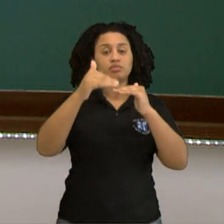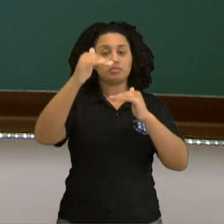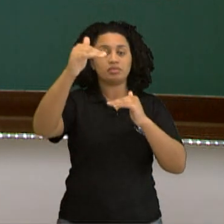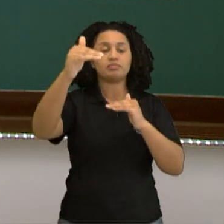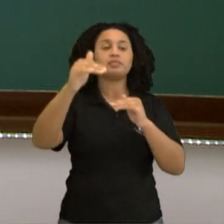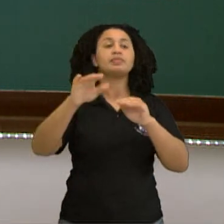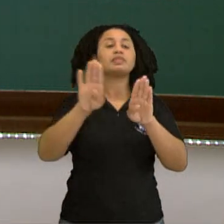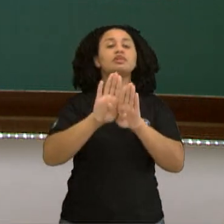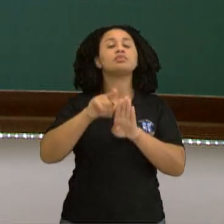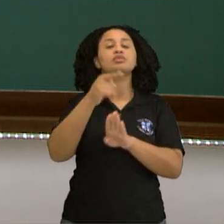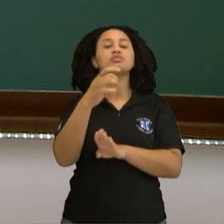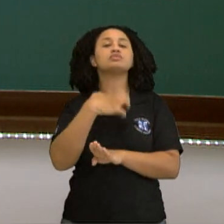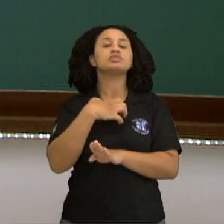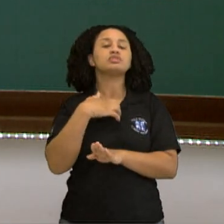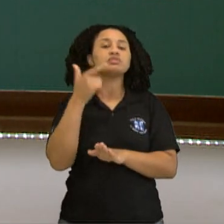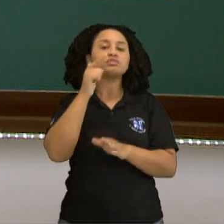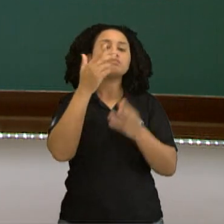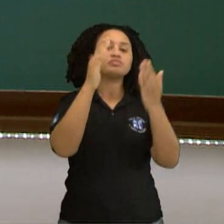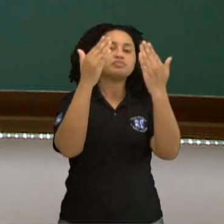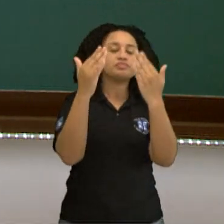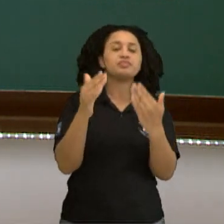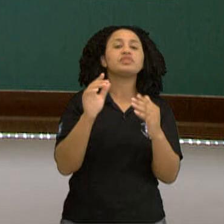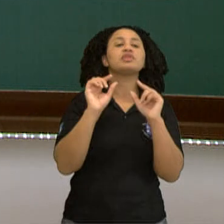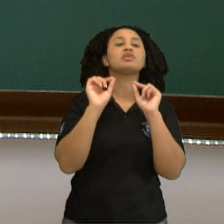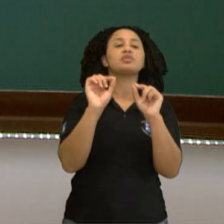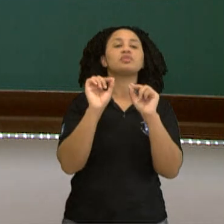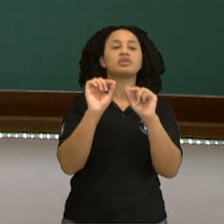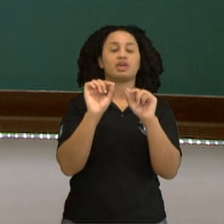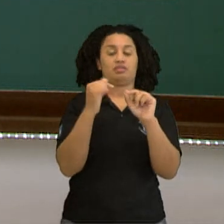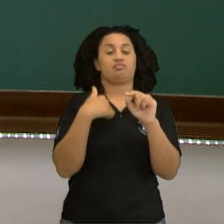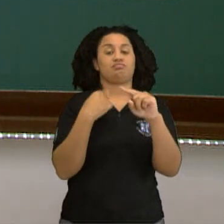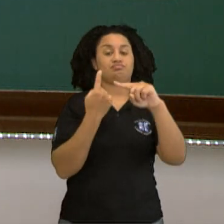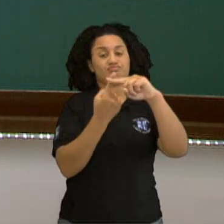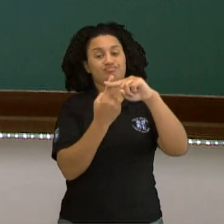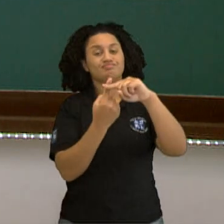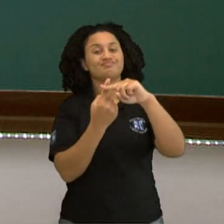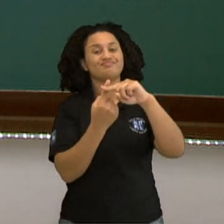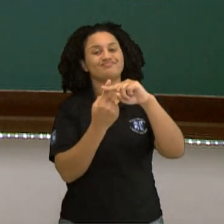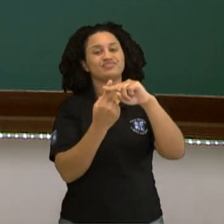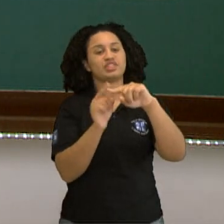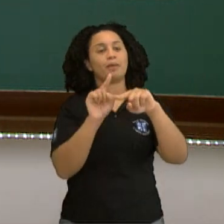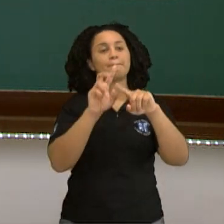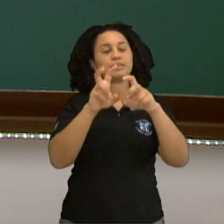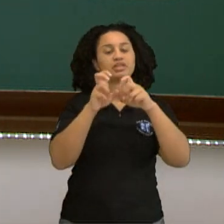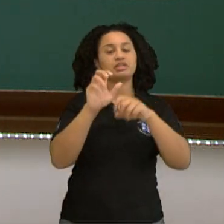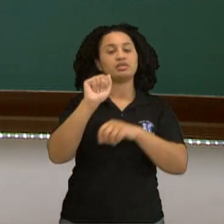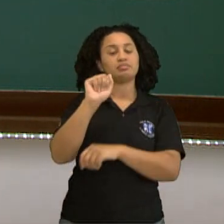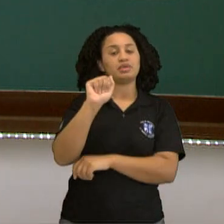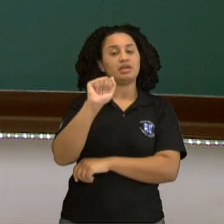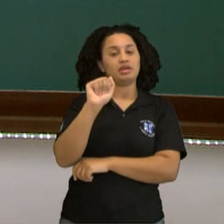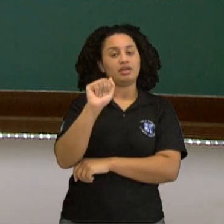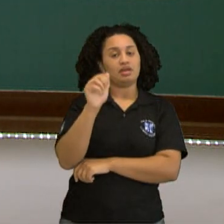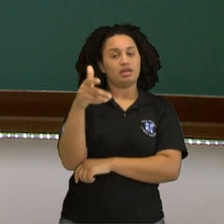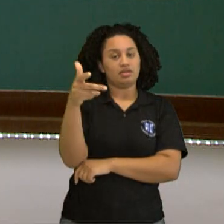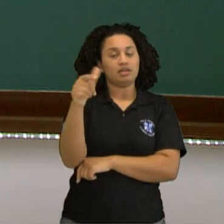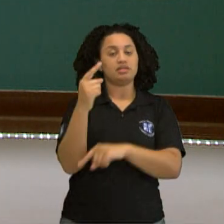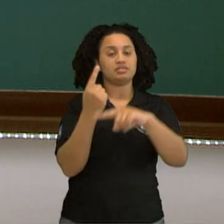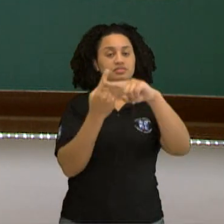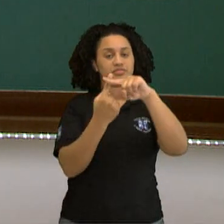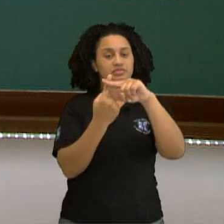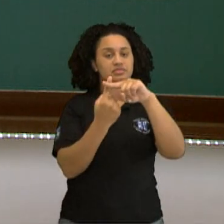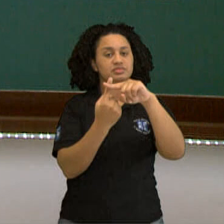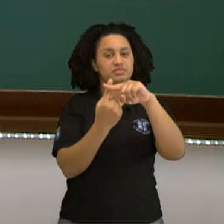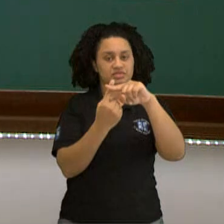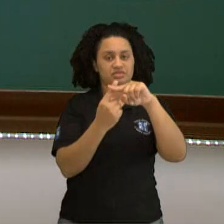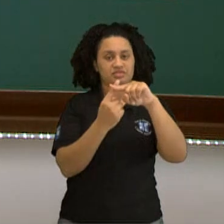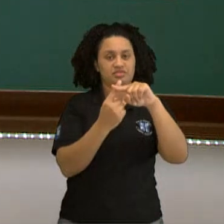de eu analisar isso é o seguinte, o sinal. Então perceba que a aceleração deu positiva com o mesmo sinal